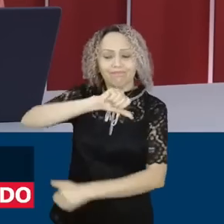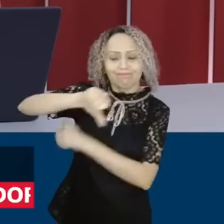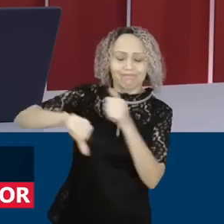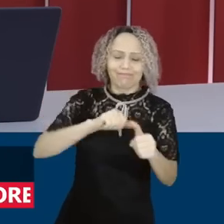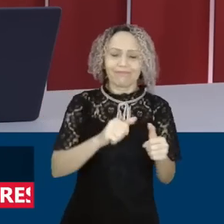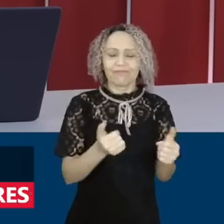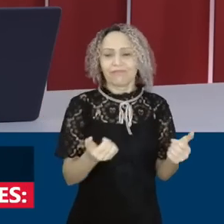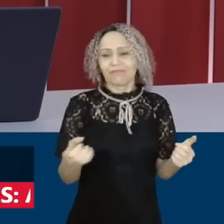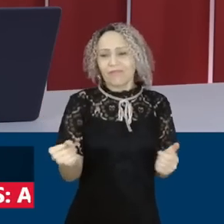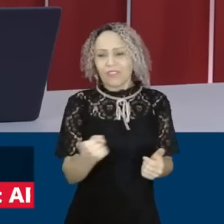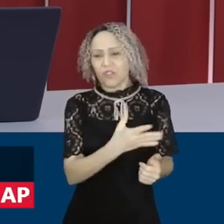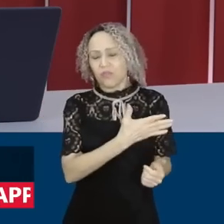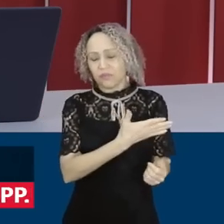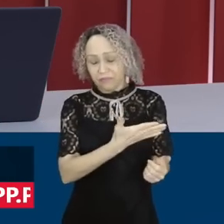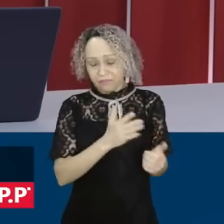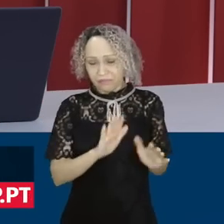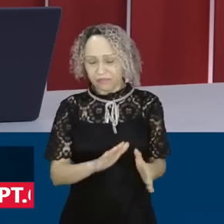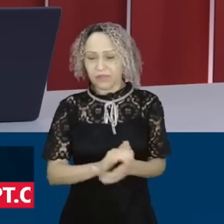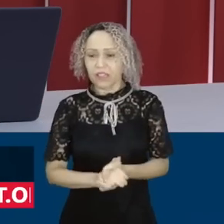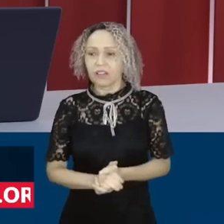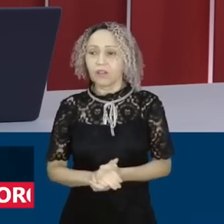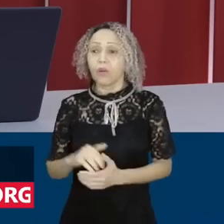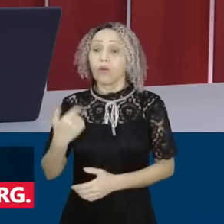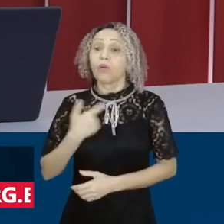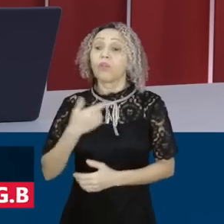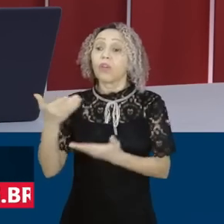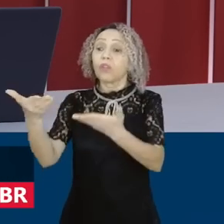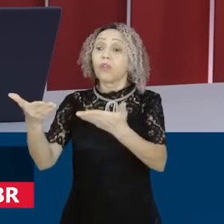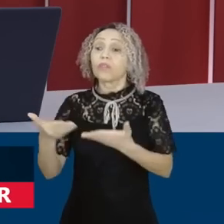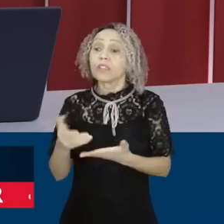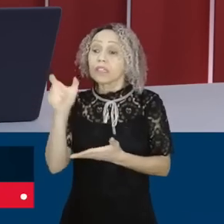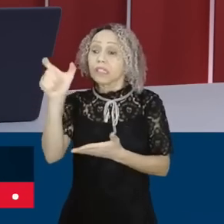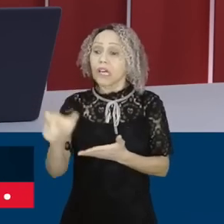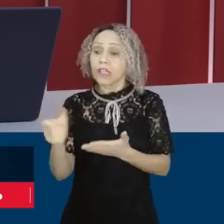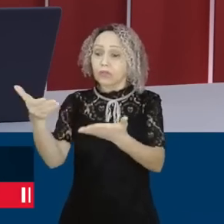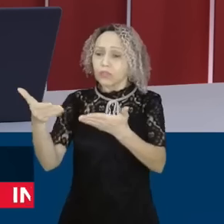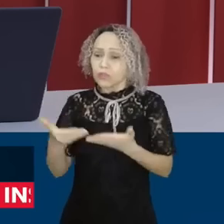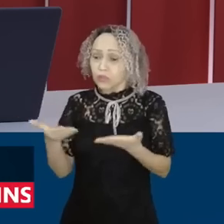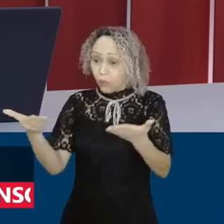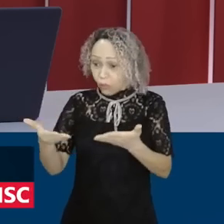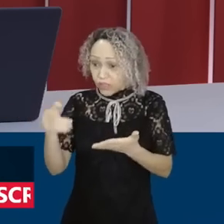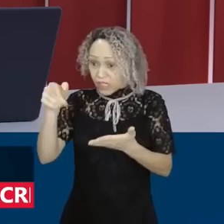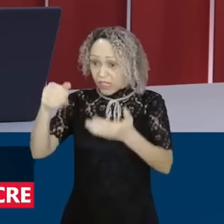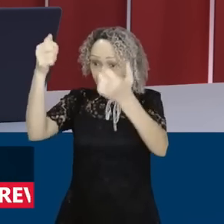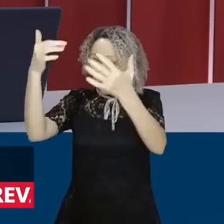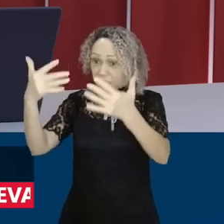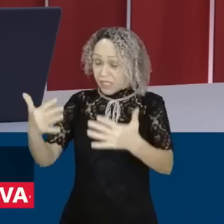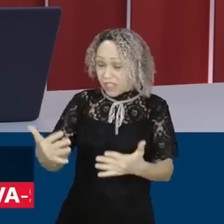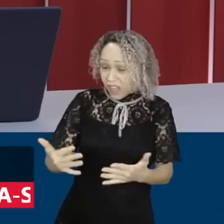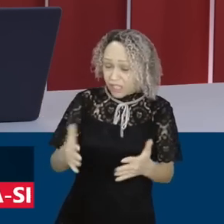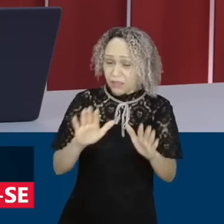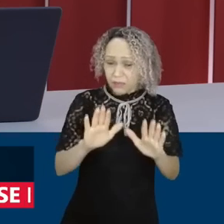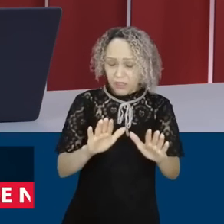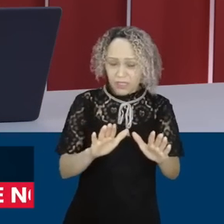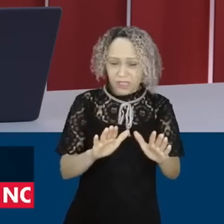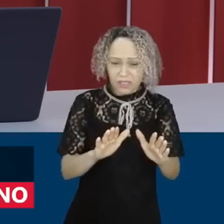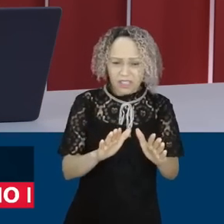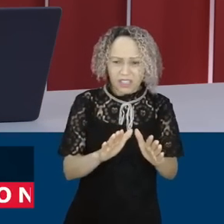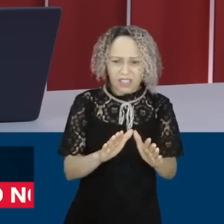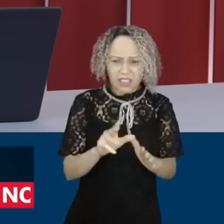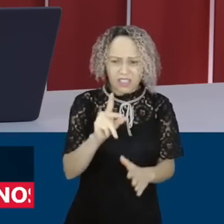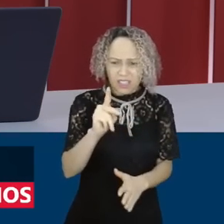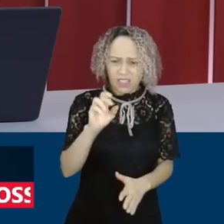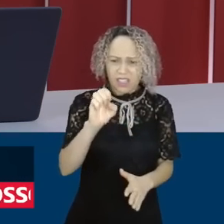convidado de hoje que vai participar, ele fala que também, ao mesmo tempo que vai reduzir a pobreza, né, socorrer essas